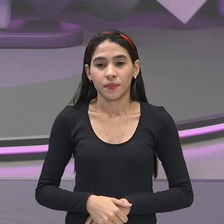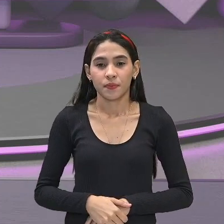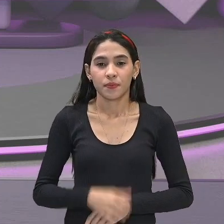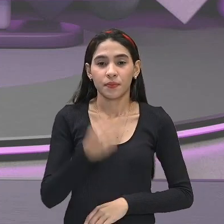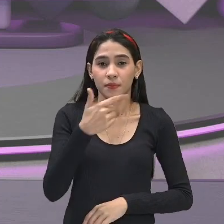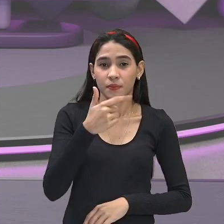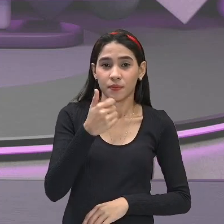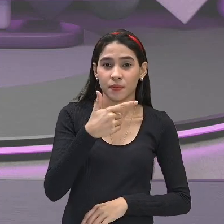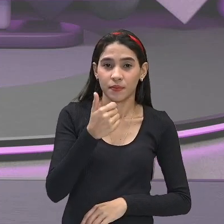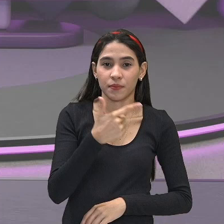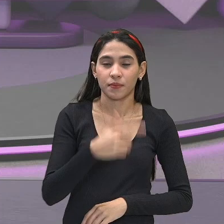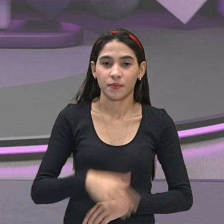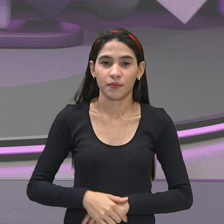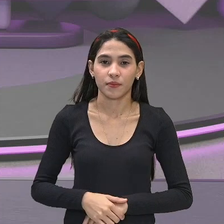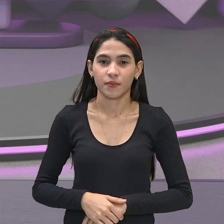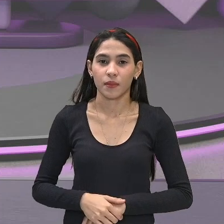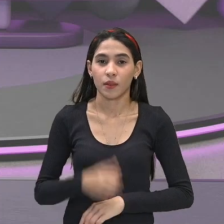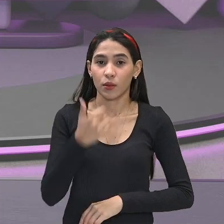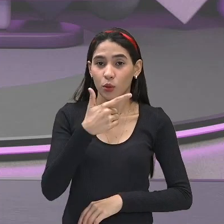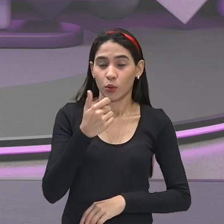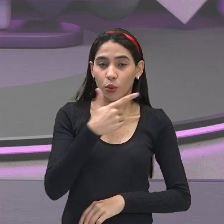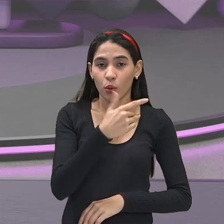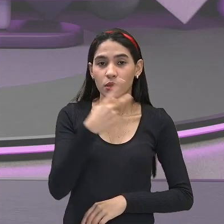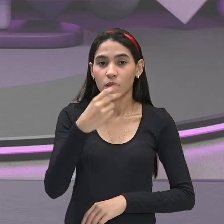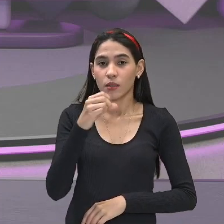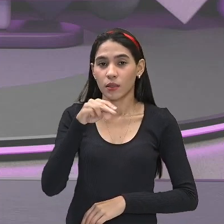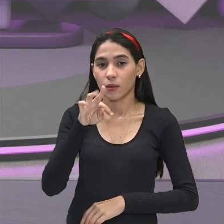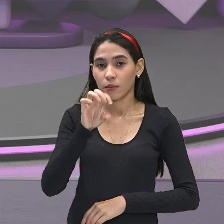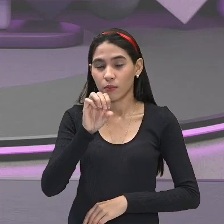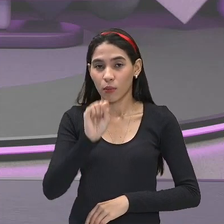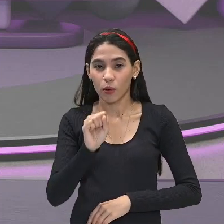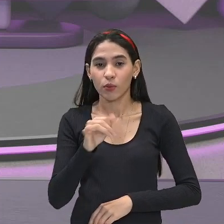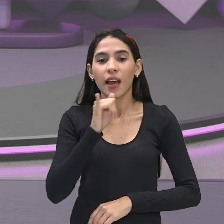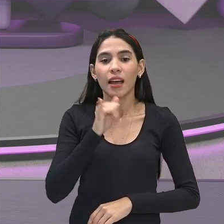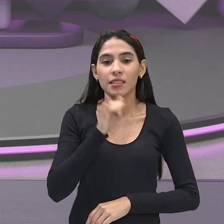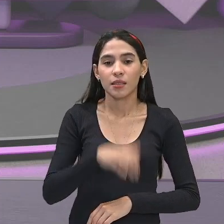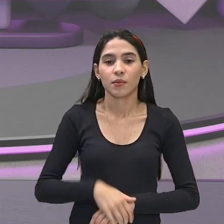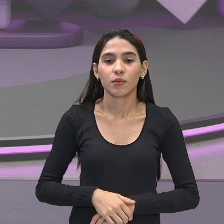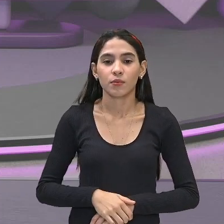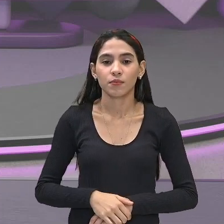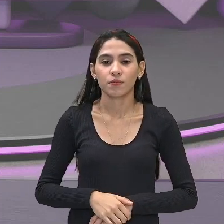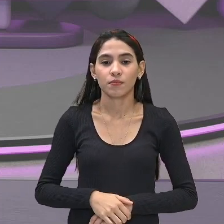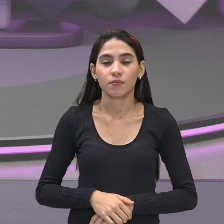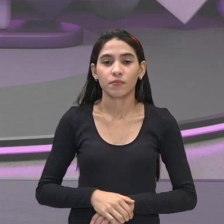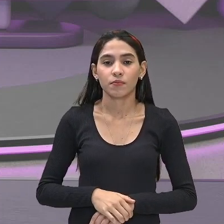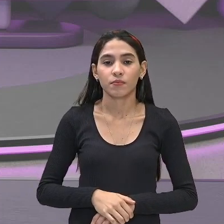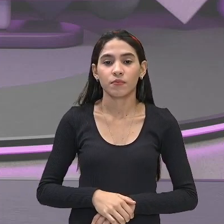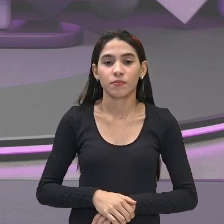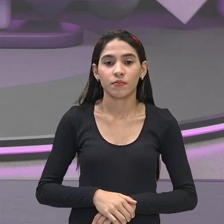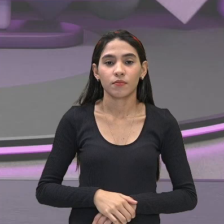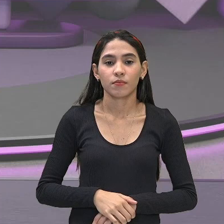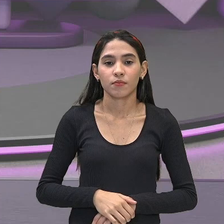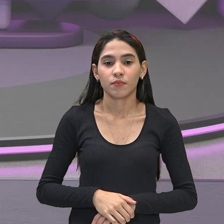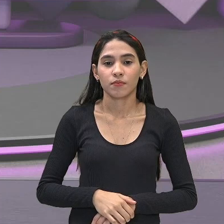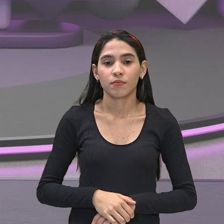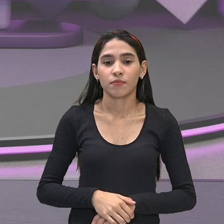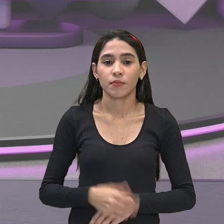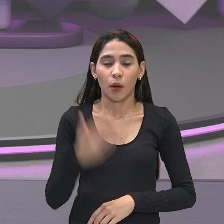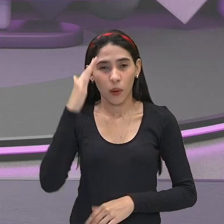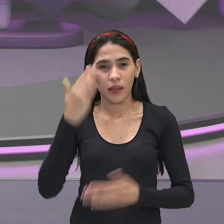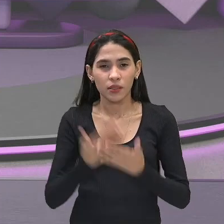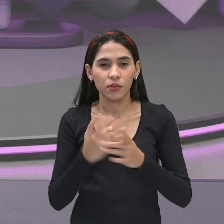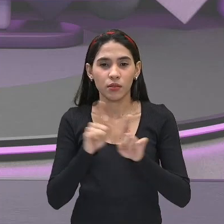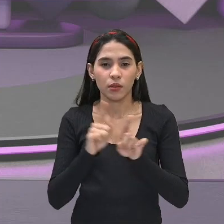12 pontos. Ou seja, temos uma carroça aí de 12, né? Eu não sou muito bom em dominó, mas acredito que seja